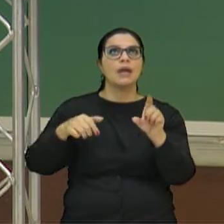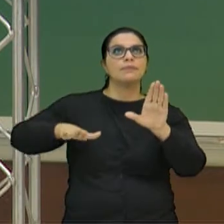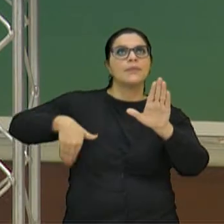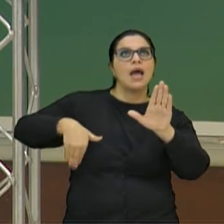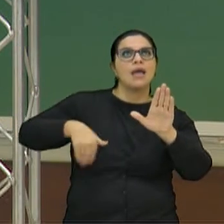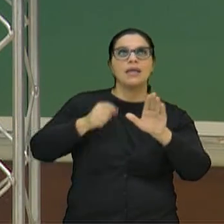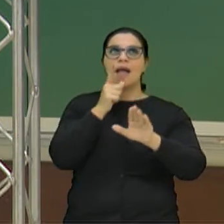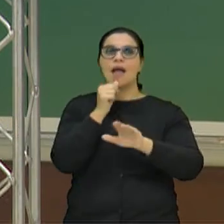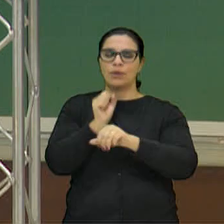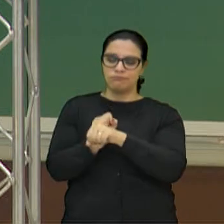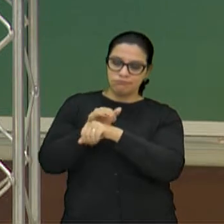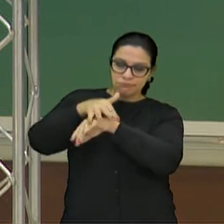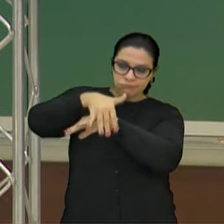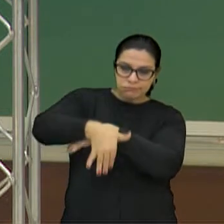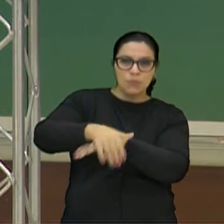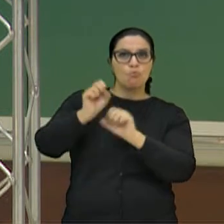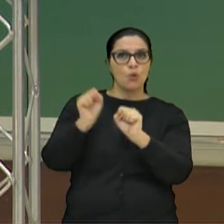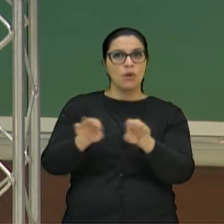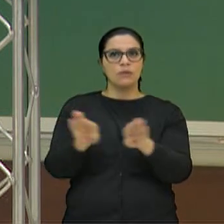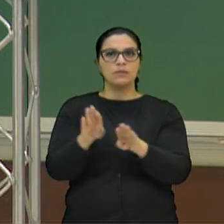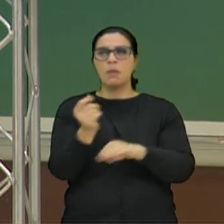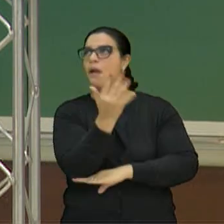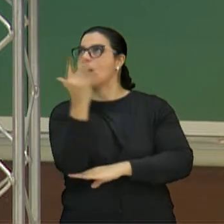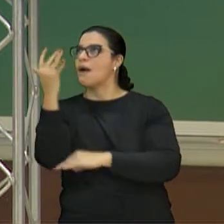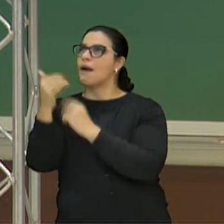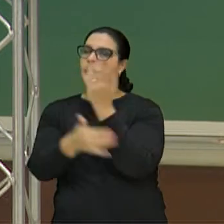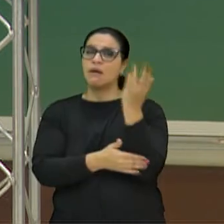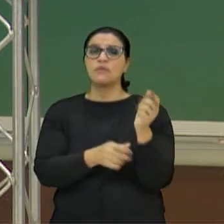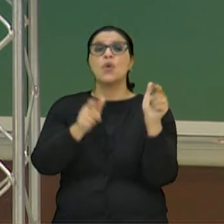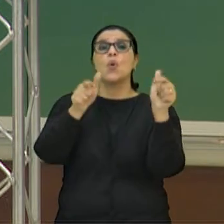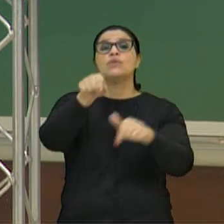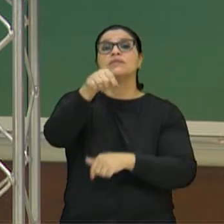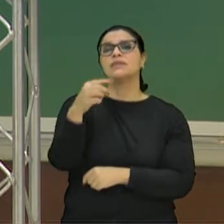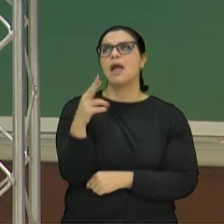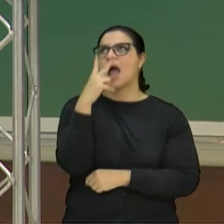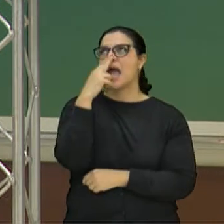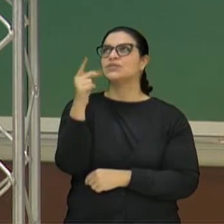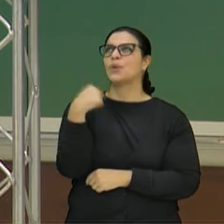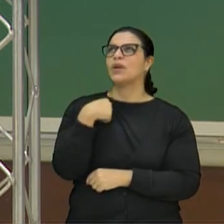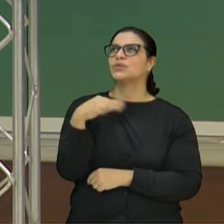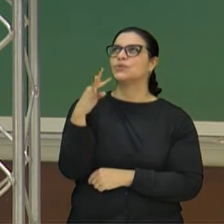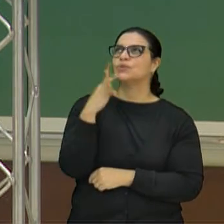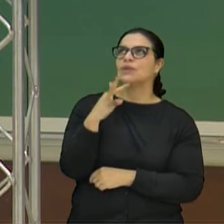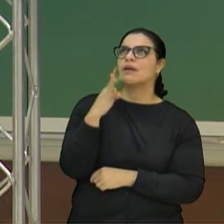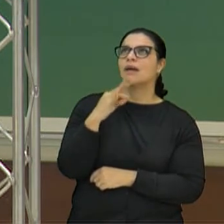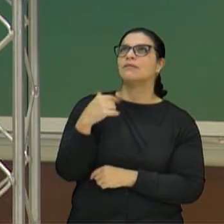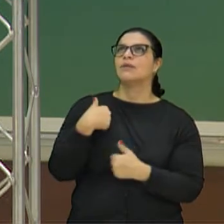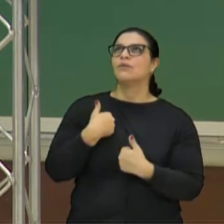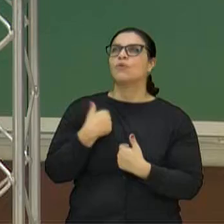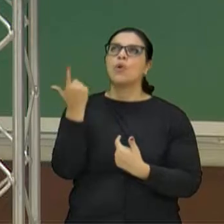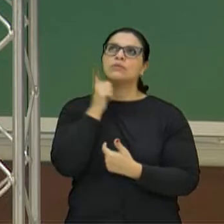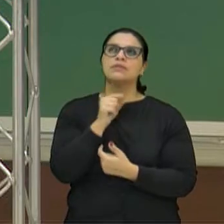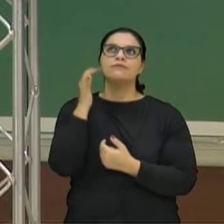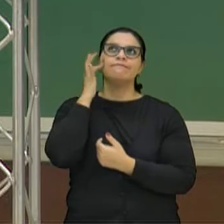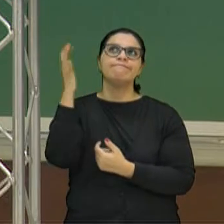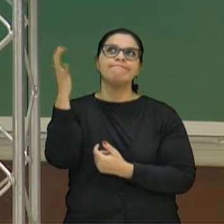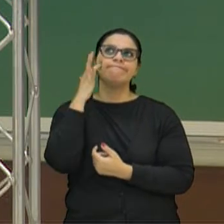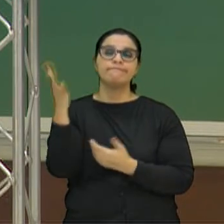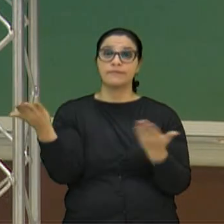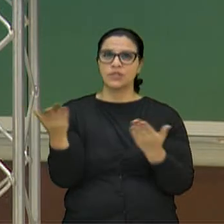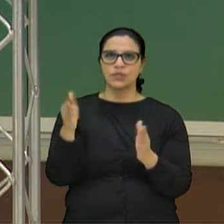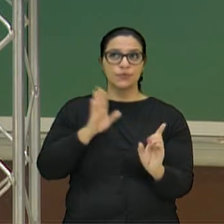ser cachoeira, pode ser no meio da mata. O local que você achar mais adequado. Concentra-se naquele